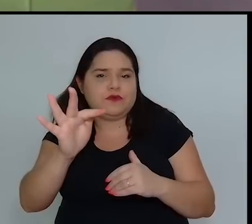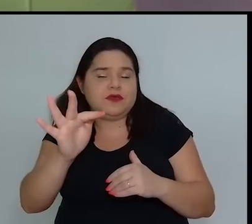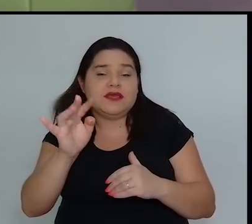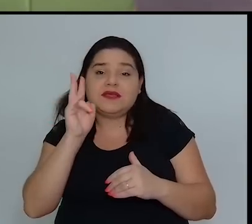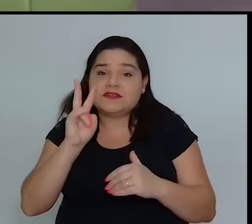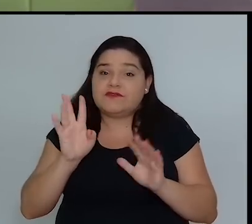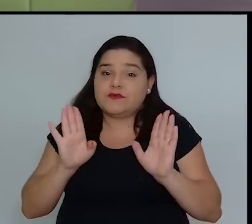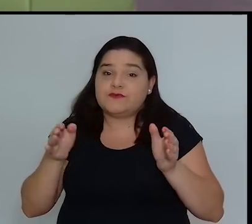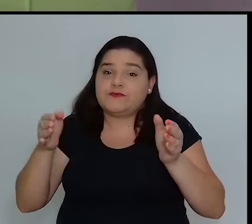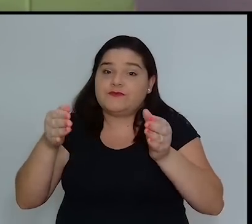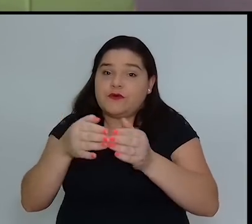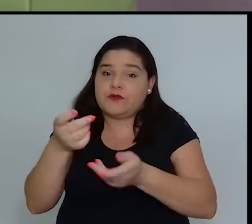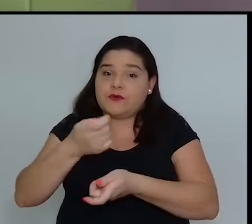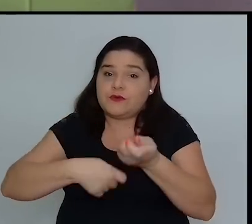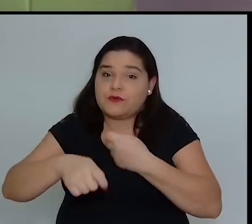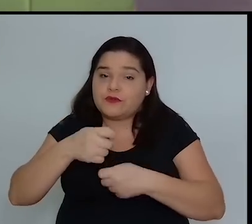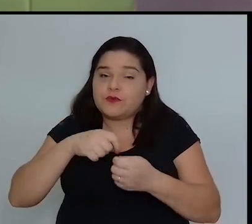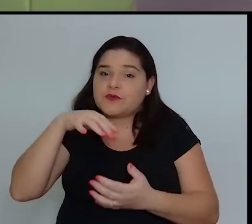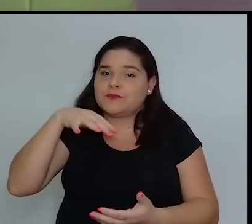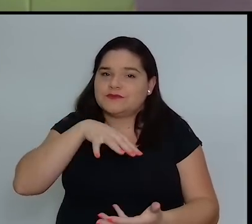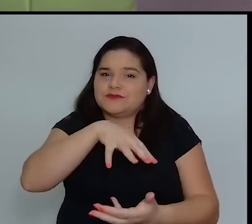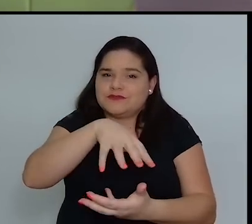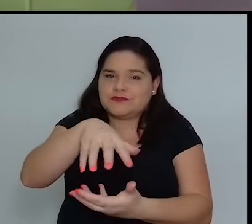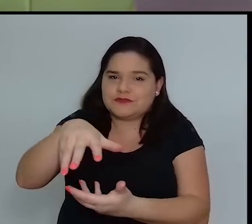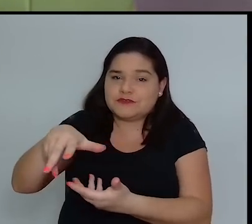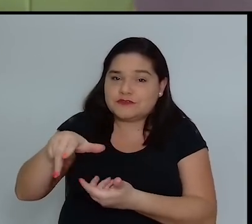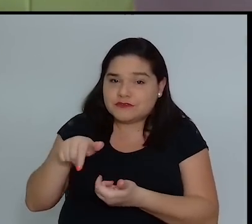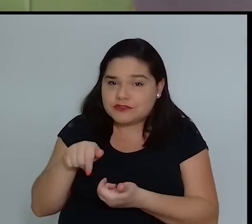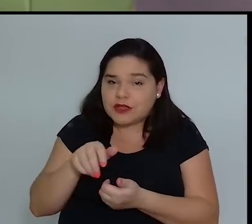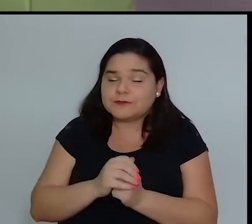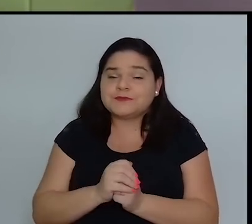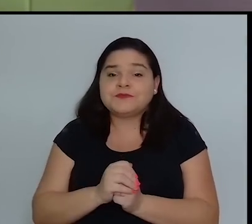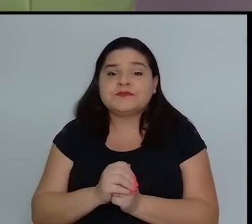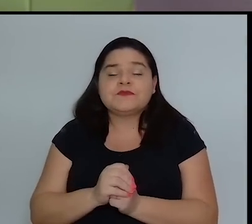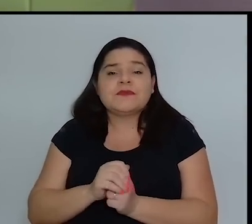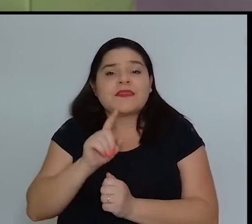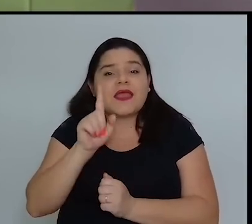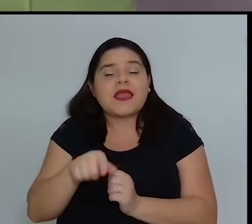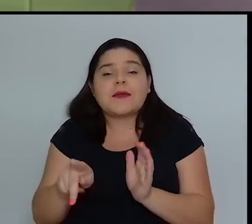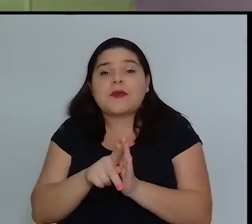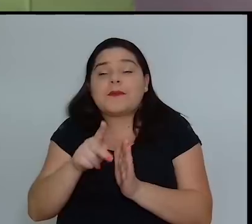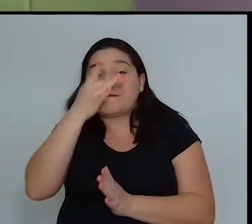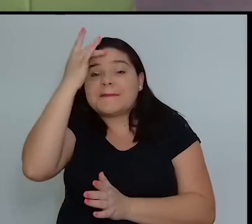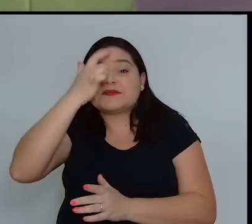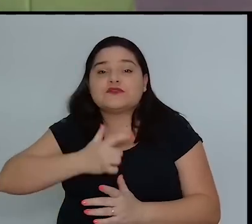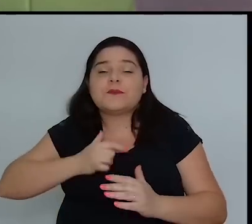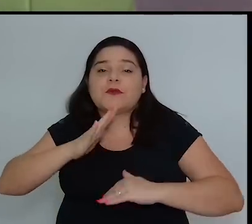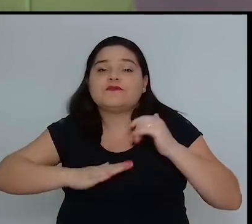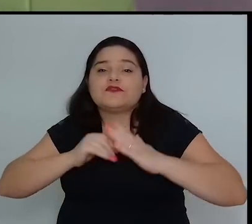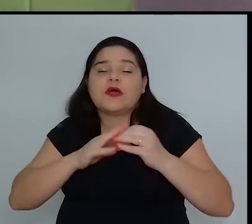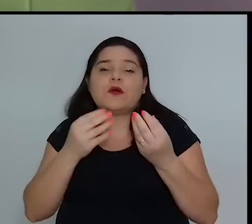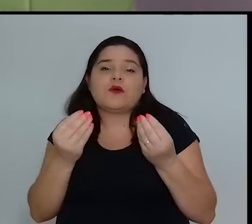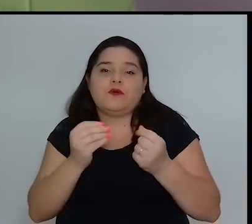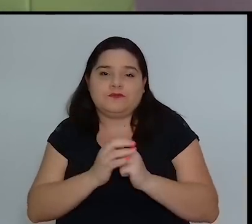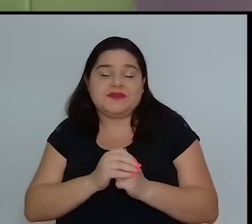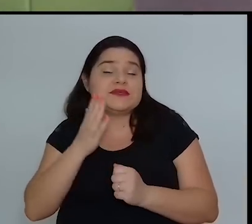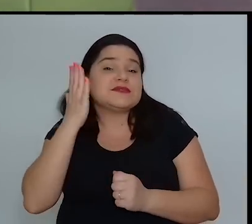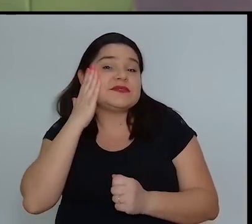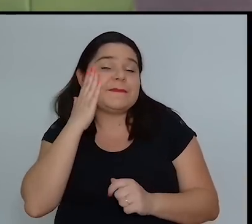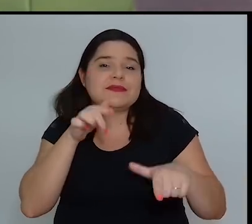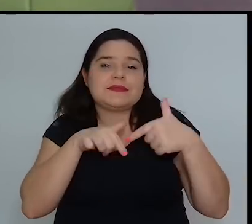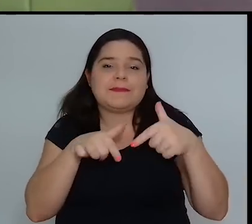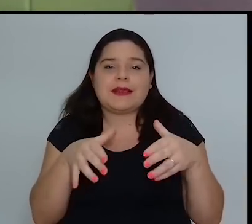econômico Mundial que o Celso visitou inclusive recentemente são Esquilos como saber lidar em